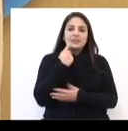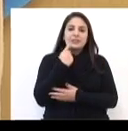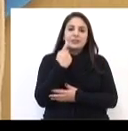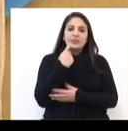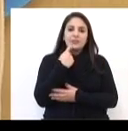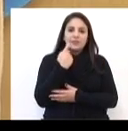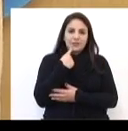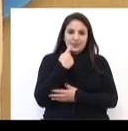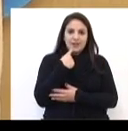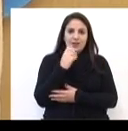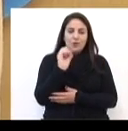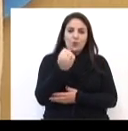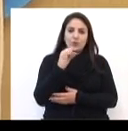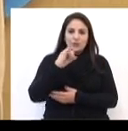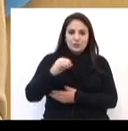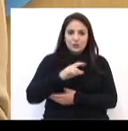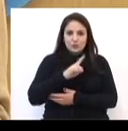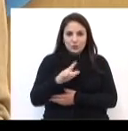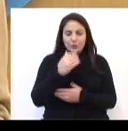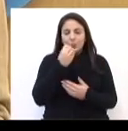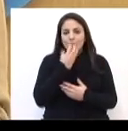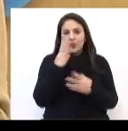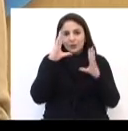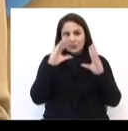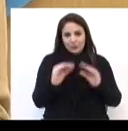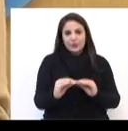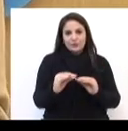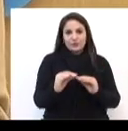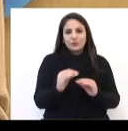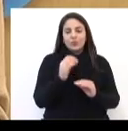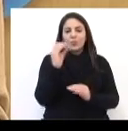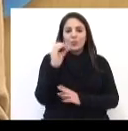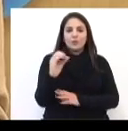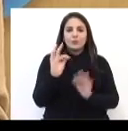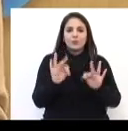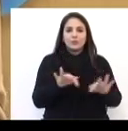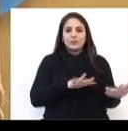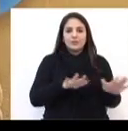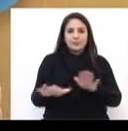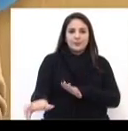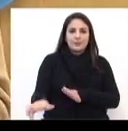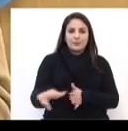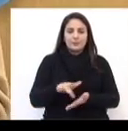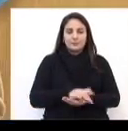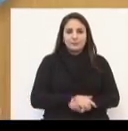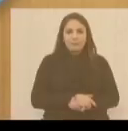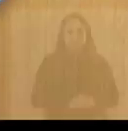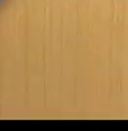sexta-feira, 8 de julho. Uma boa noite e um ótimo final de semana.